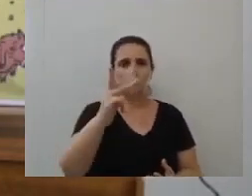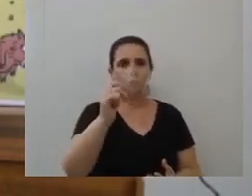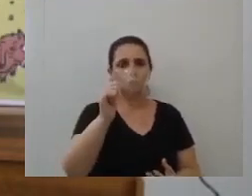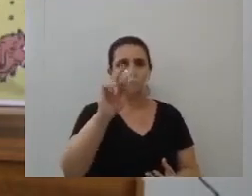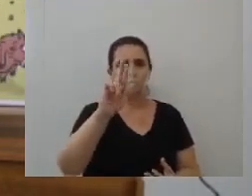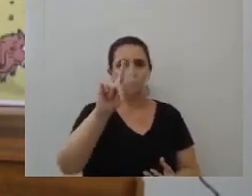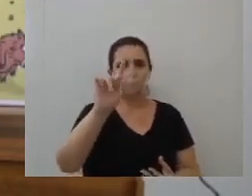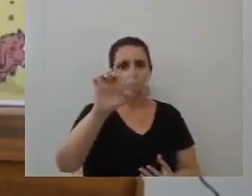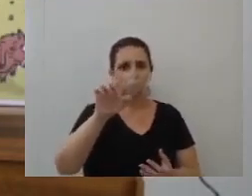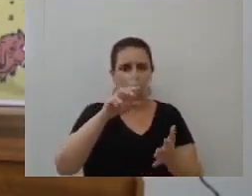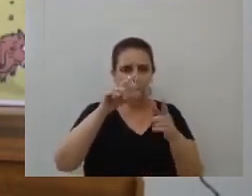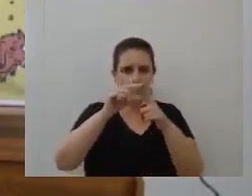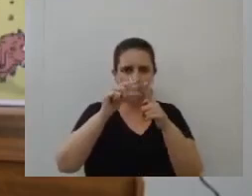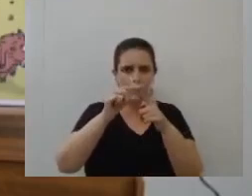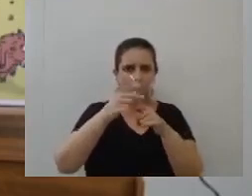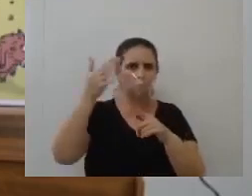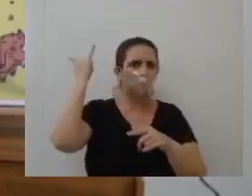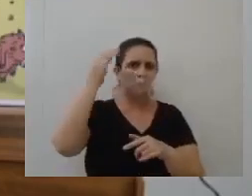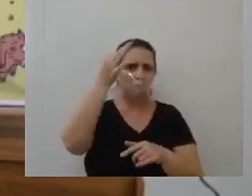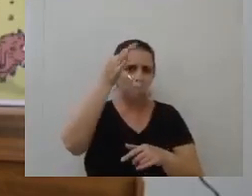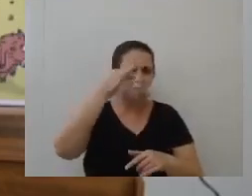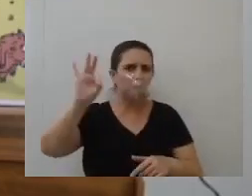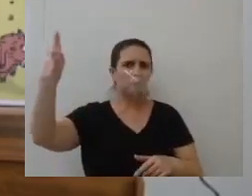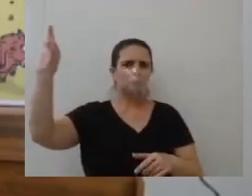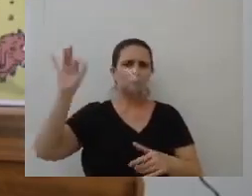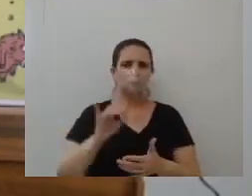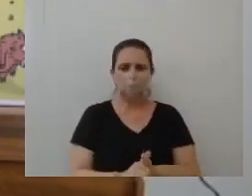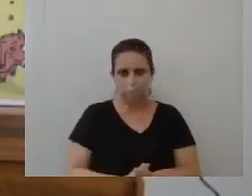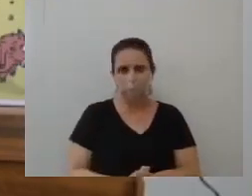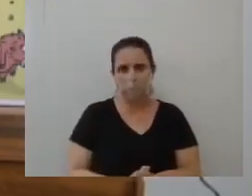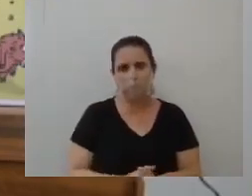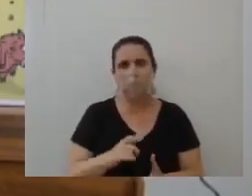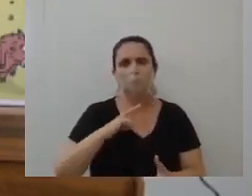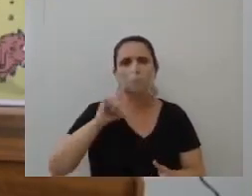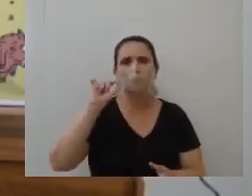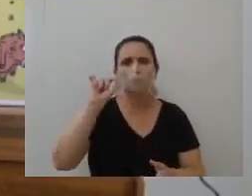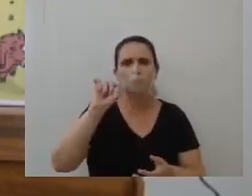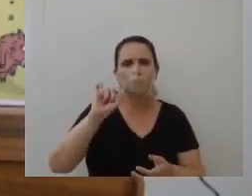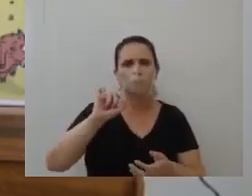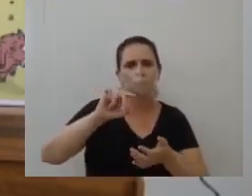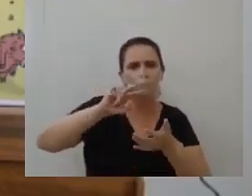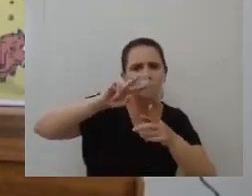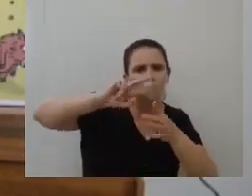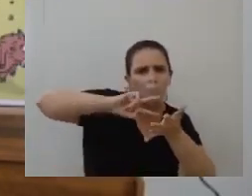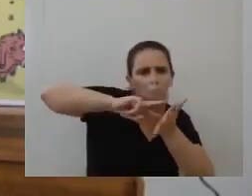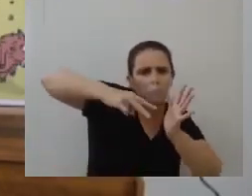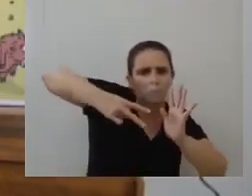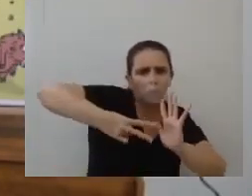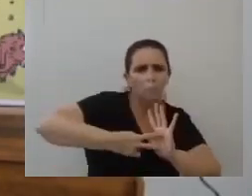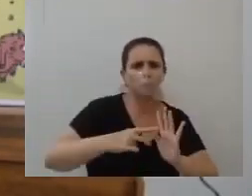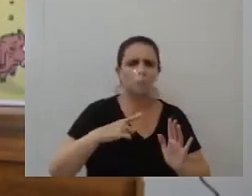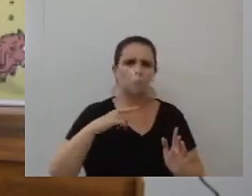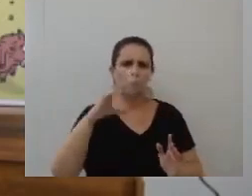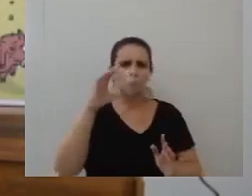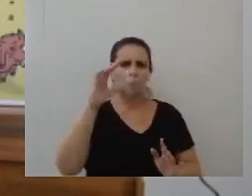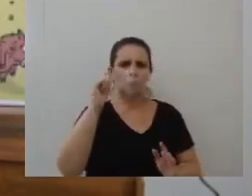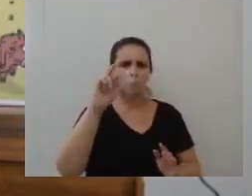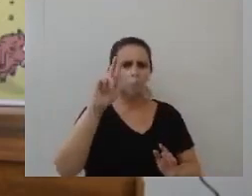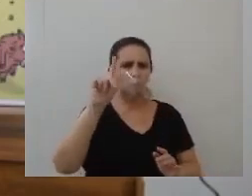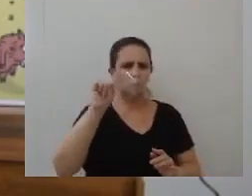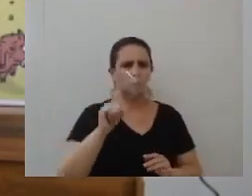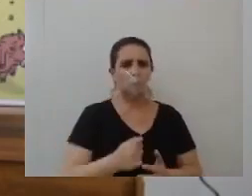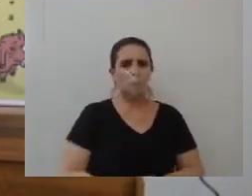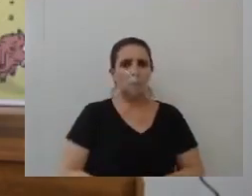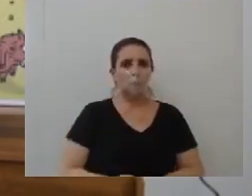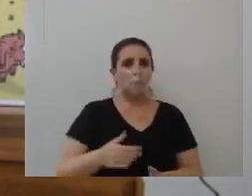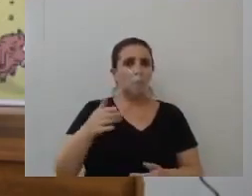do francês. E lá em francês tem um dos sentidos que é carga. Vamos imaginar que tem uma prova. E você diz assim, olha,